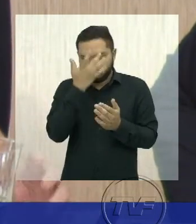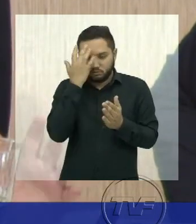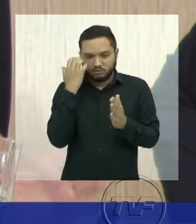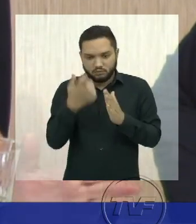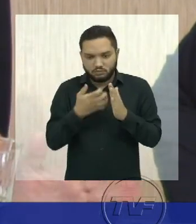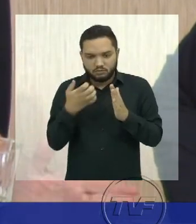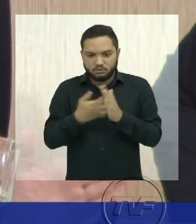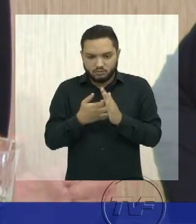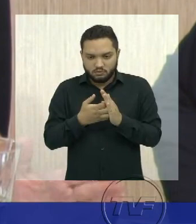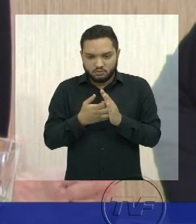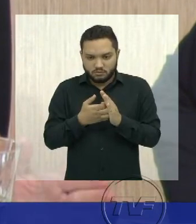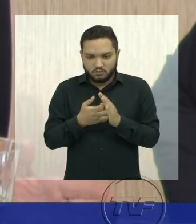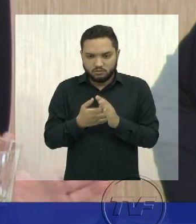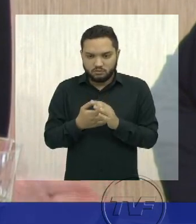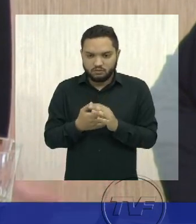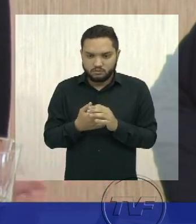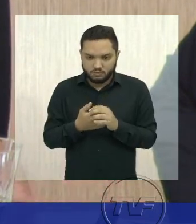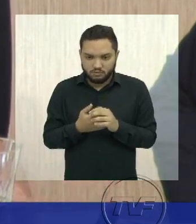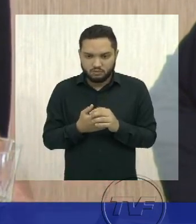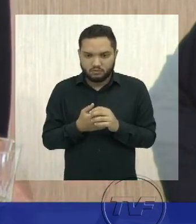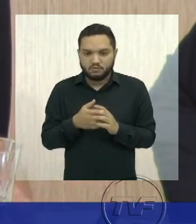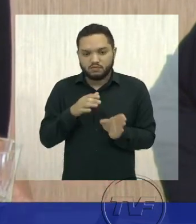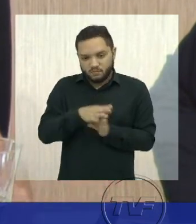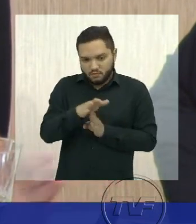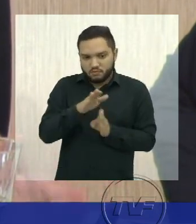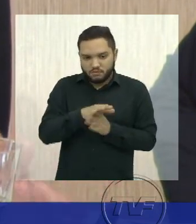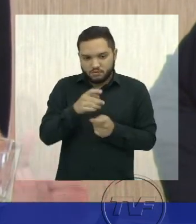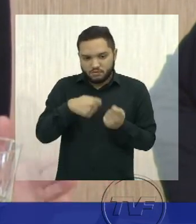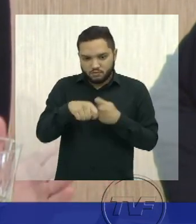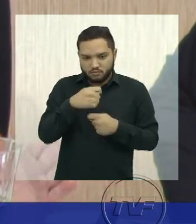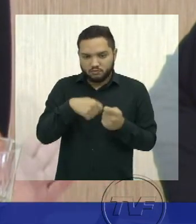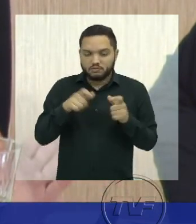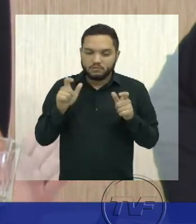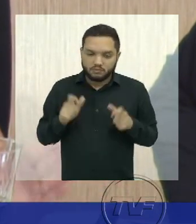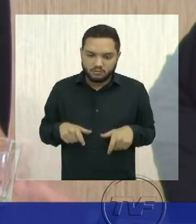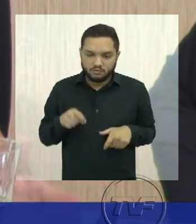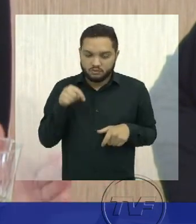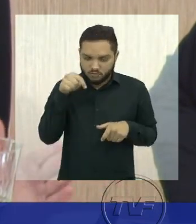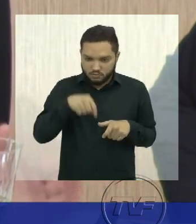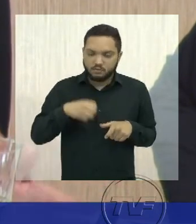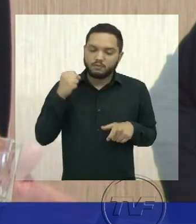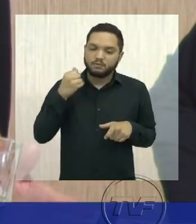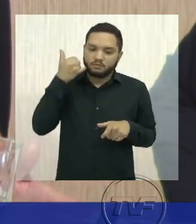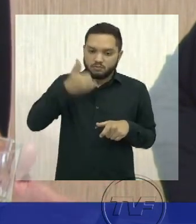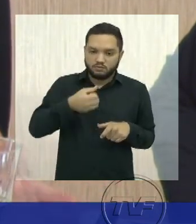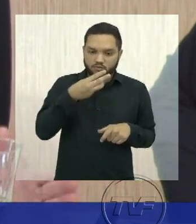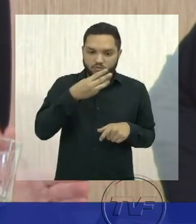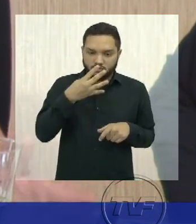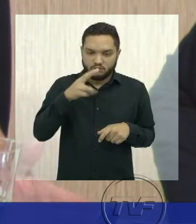né? É uma coordenadoria de consultoria em negócios, onde você liga para o